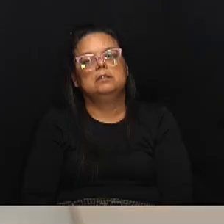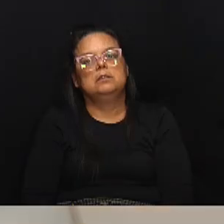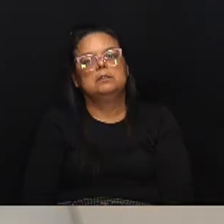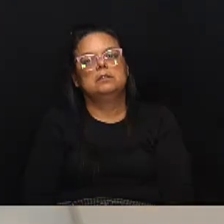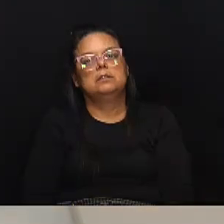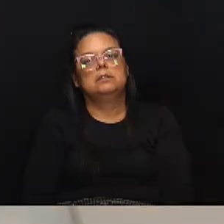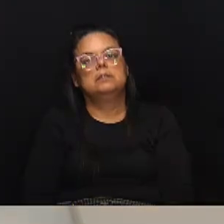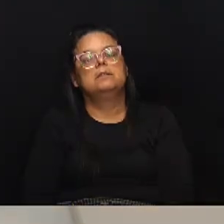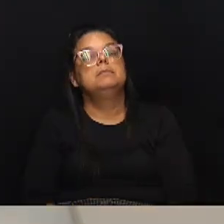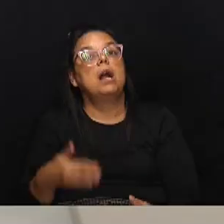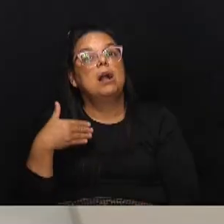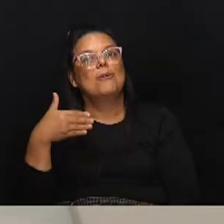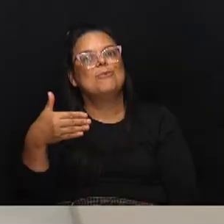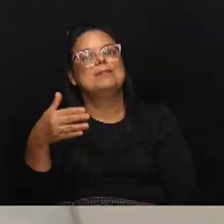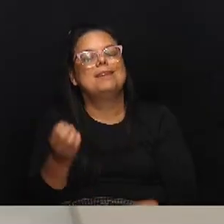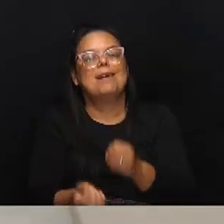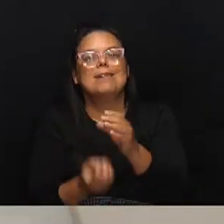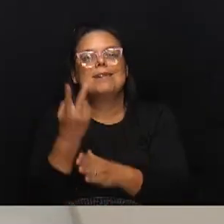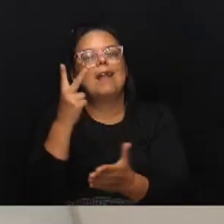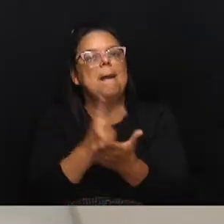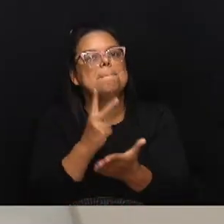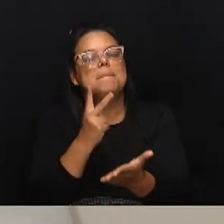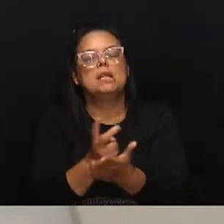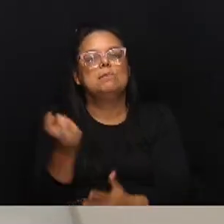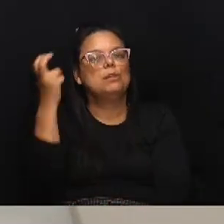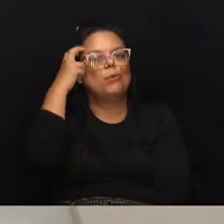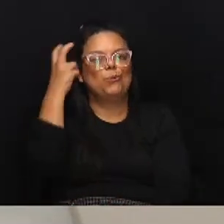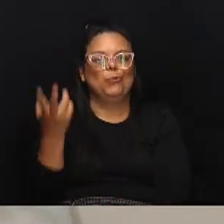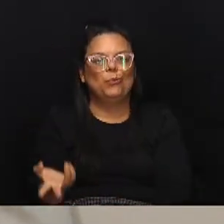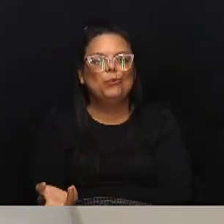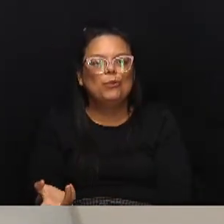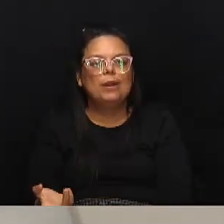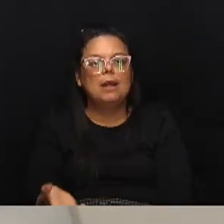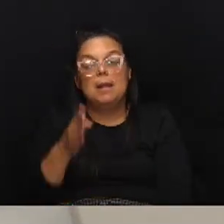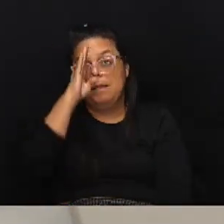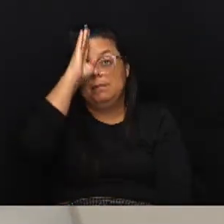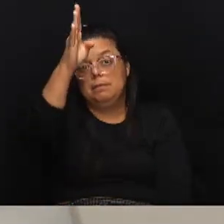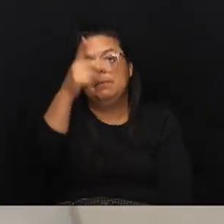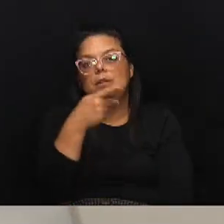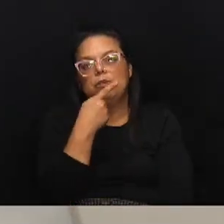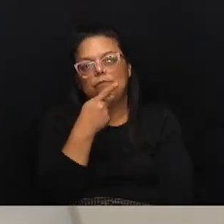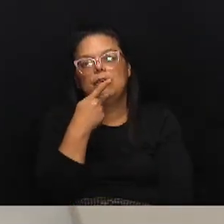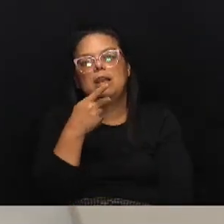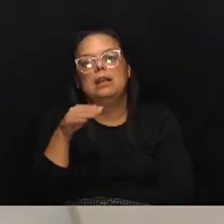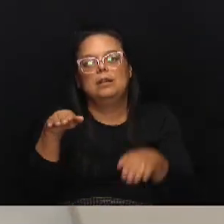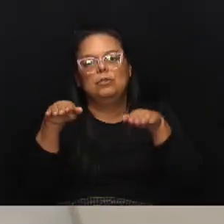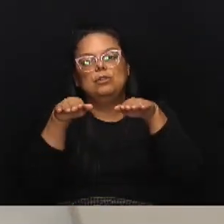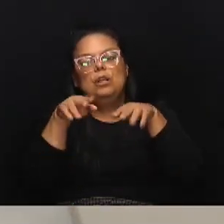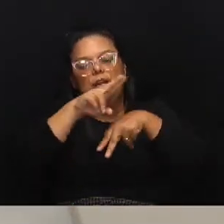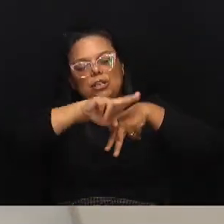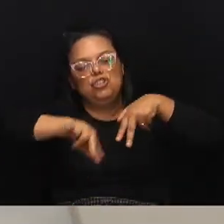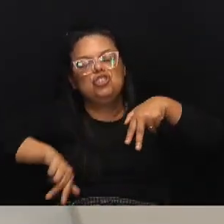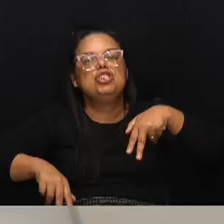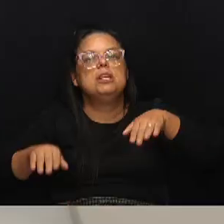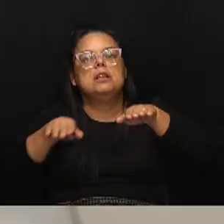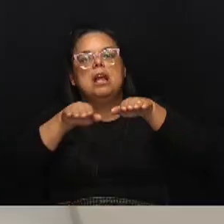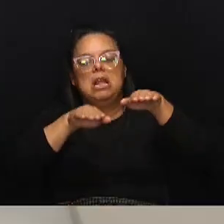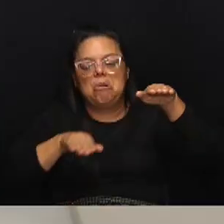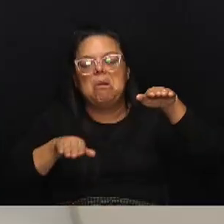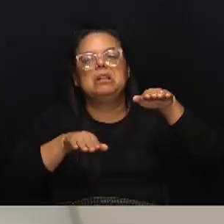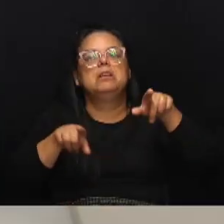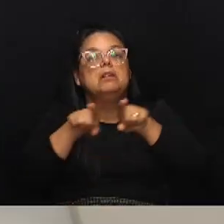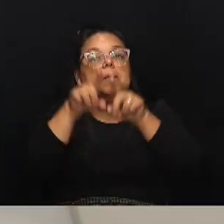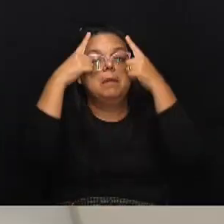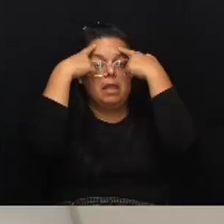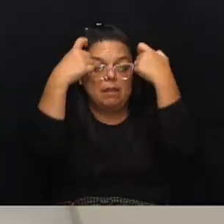Já começar a criar neles essa cultura, né? Principalmente falando da desigualdade de gênero, da questão da